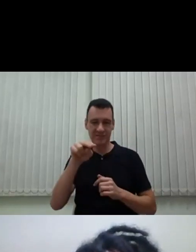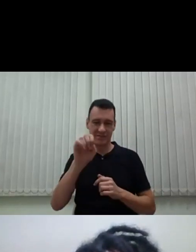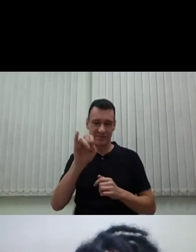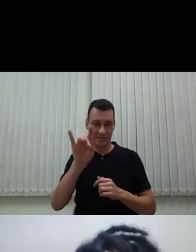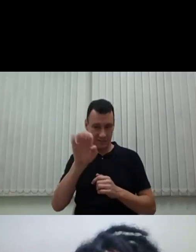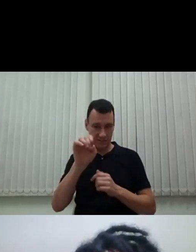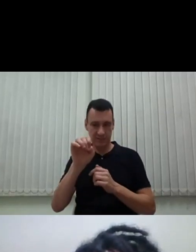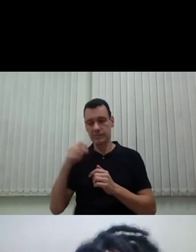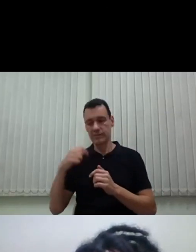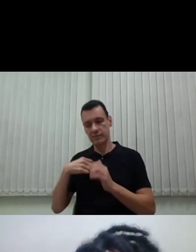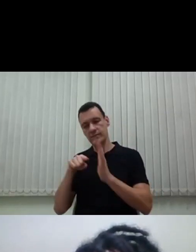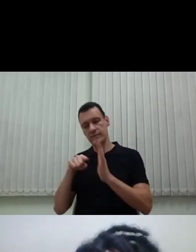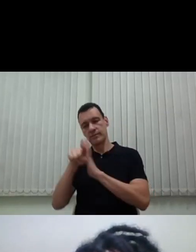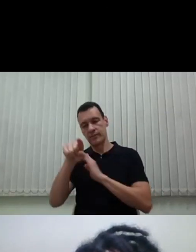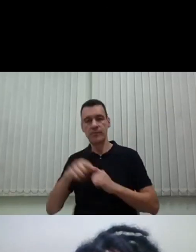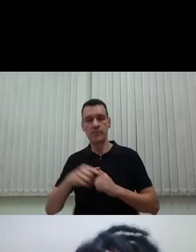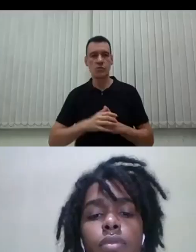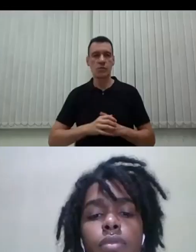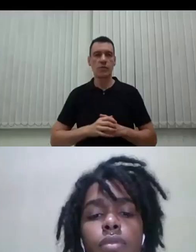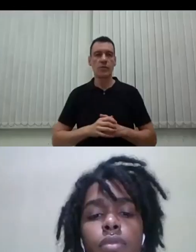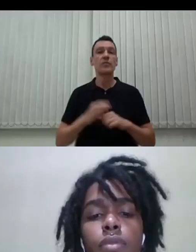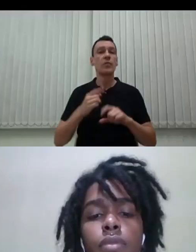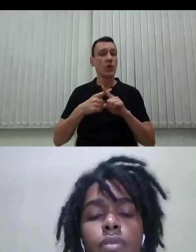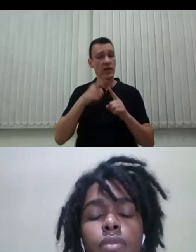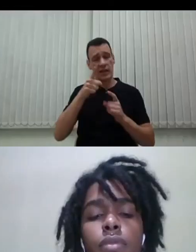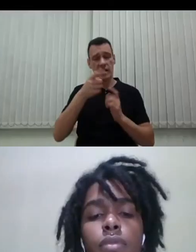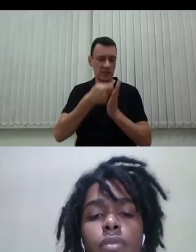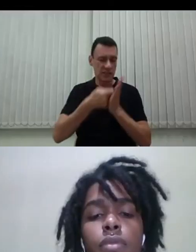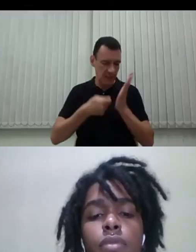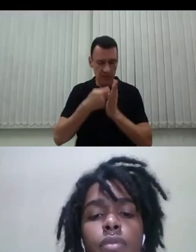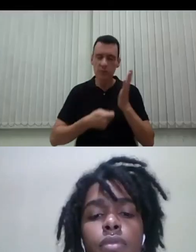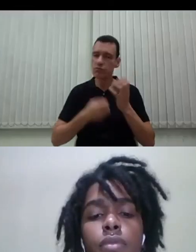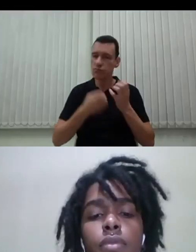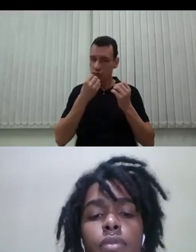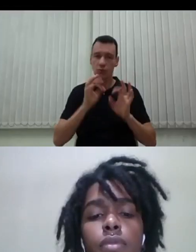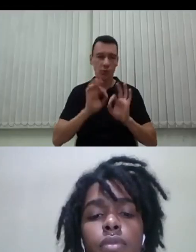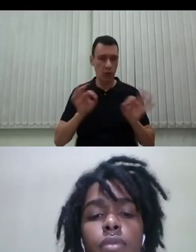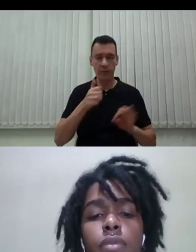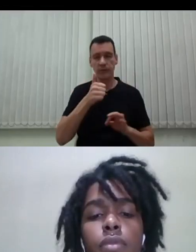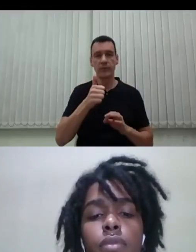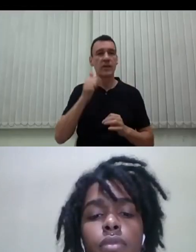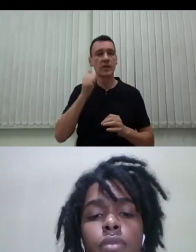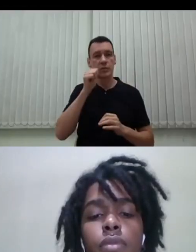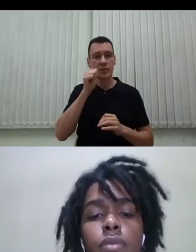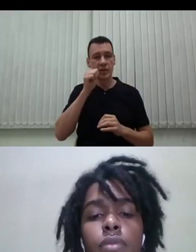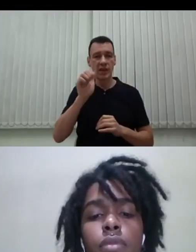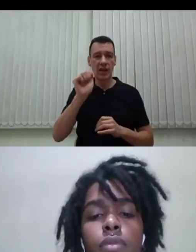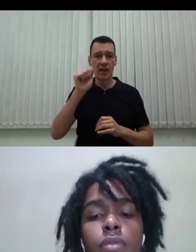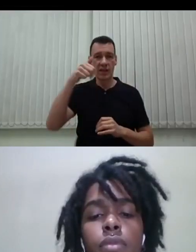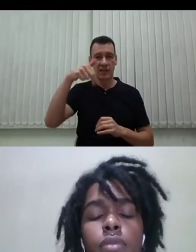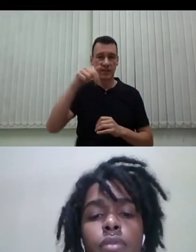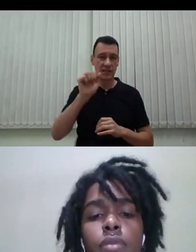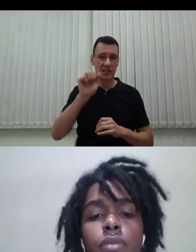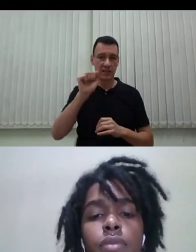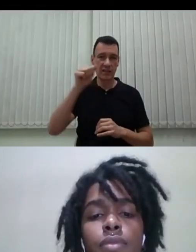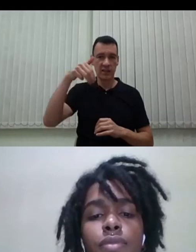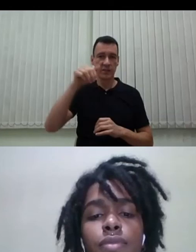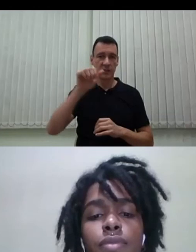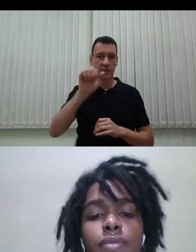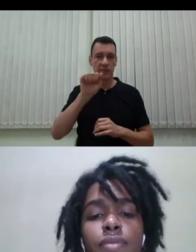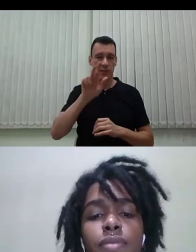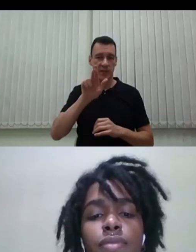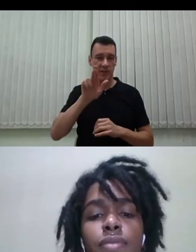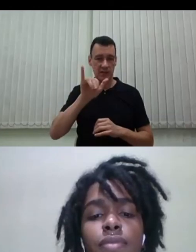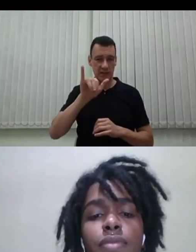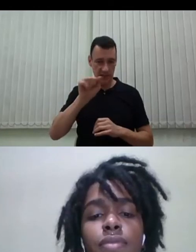importante a Neide, como autora, também falar, que é da Ana Maria. Gente, nós estamos chegando bem no final mesmo. Da Ana Maria, ela é de Americana,